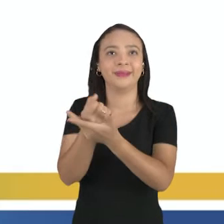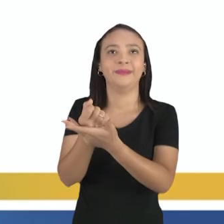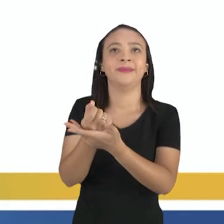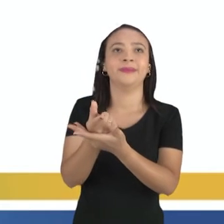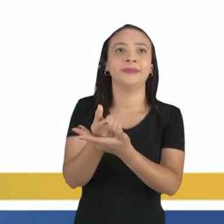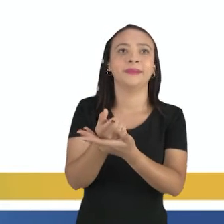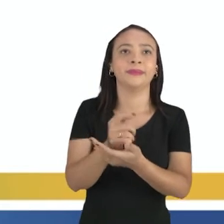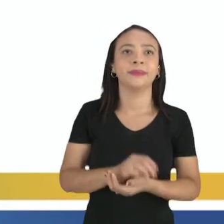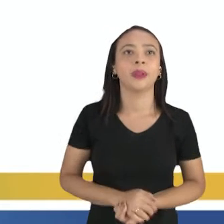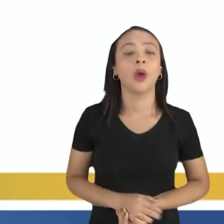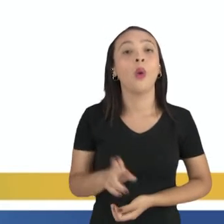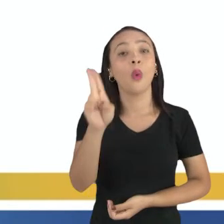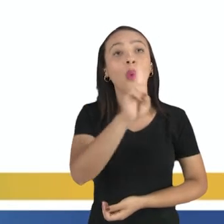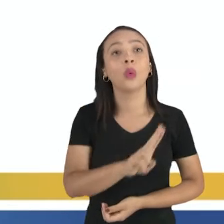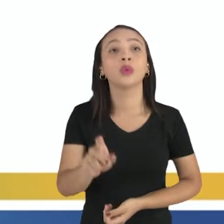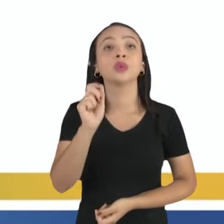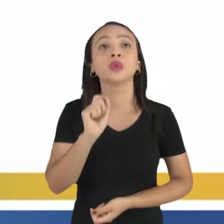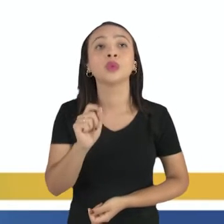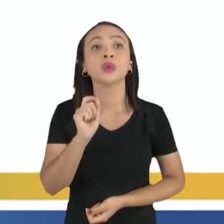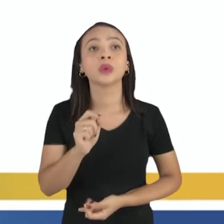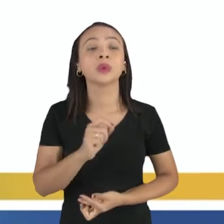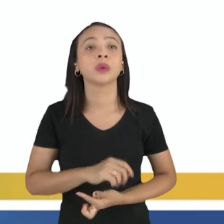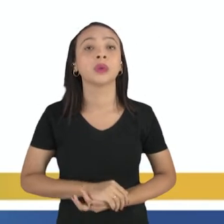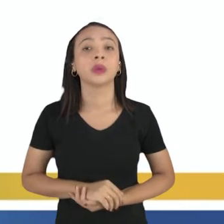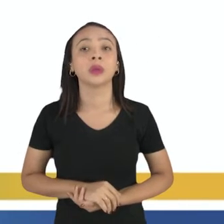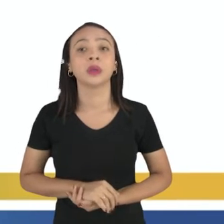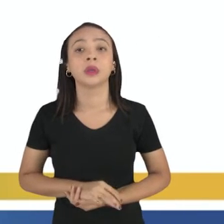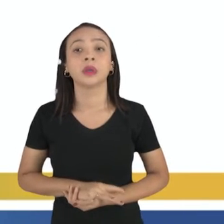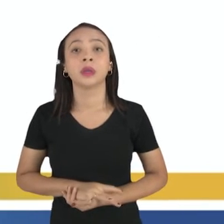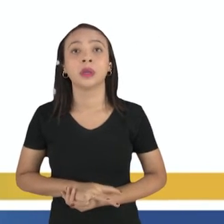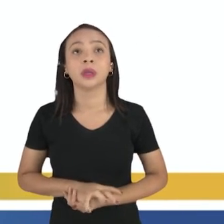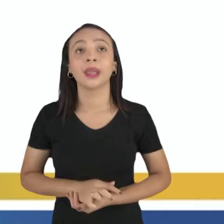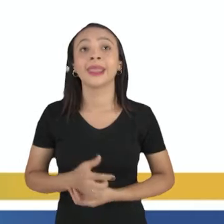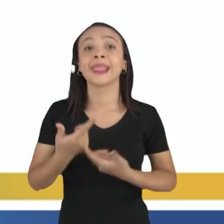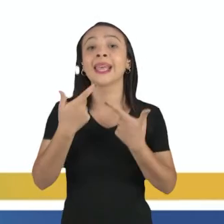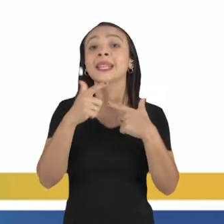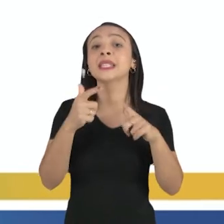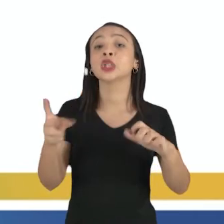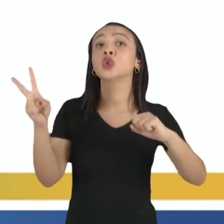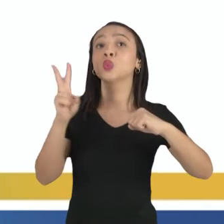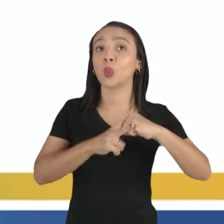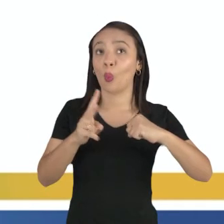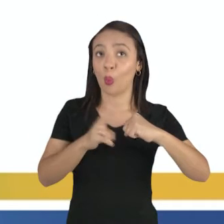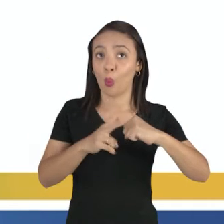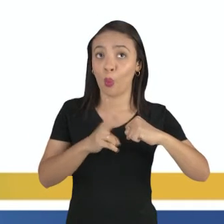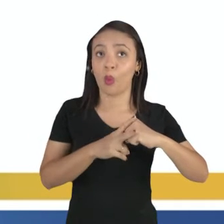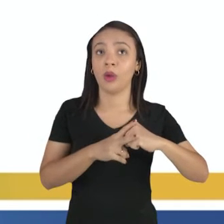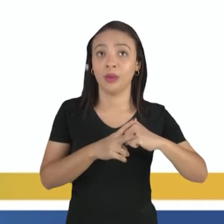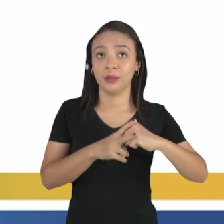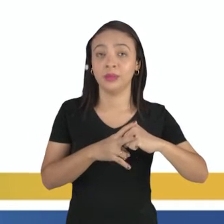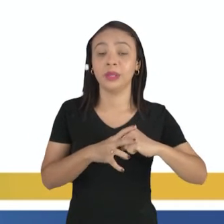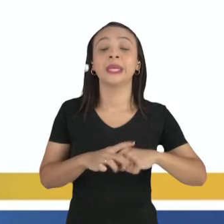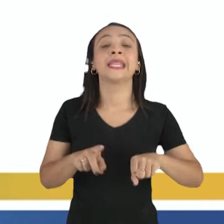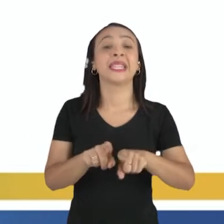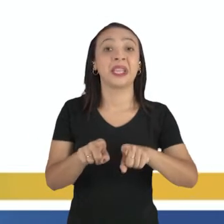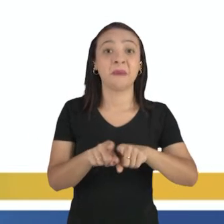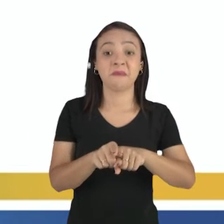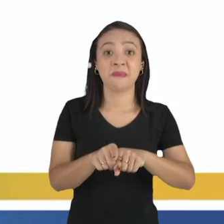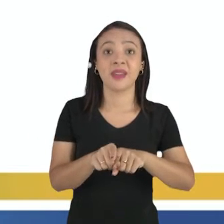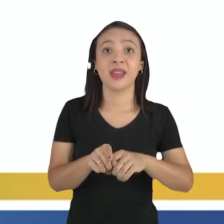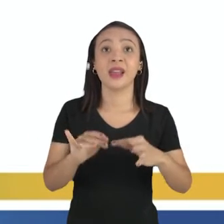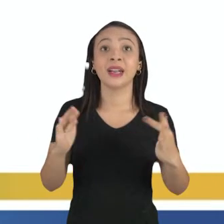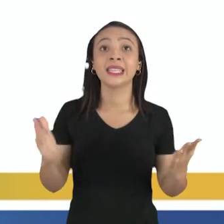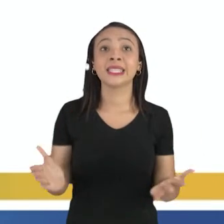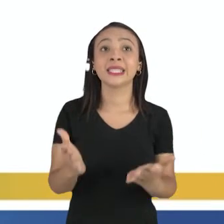recurso, olha lá, o recurso da linguagem verbal que contribuiu para